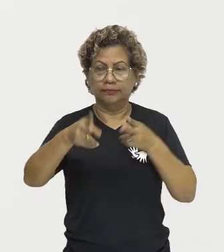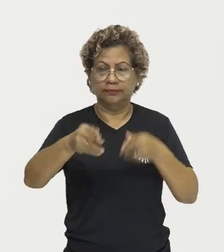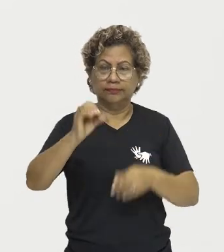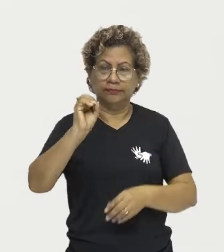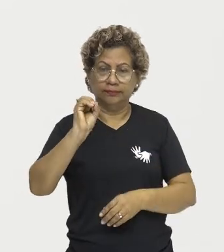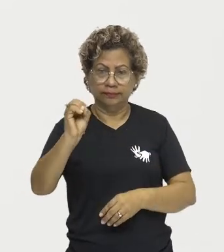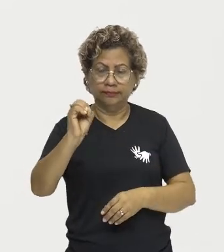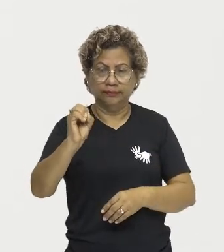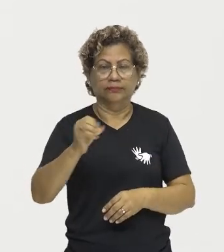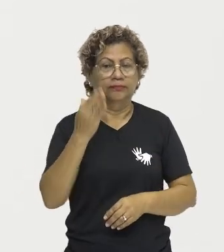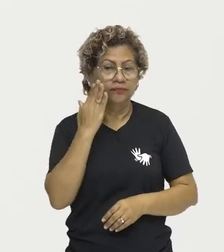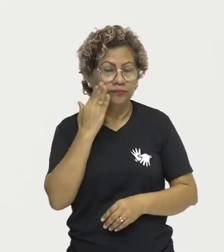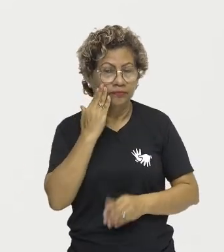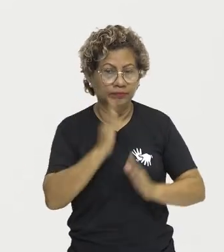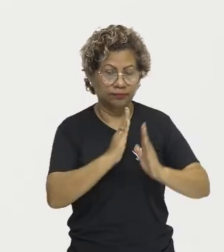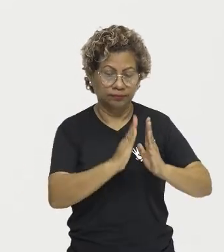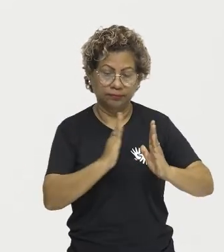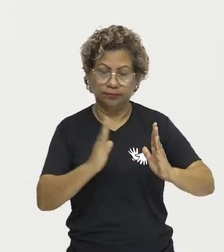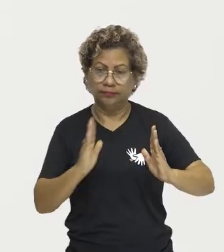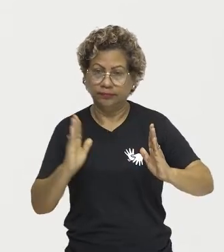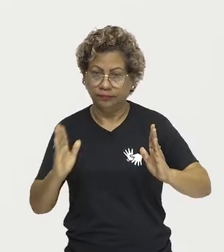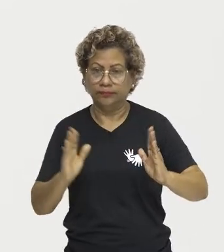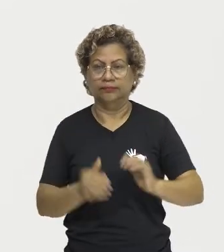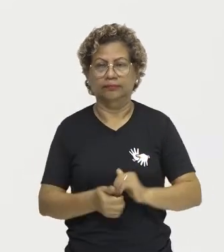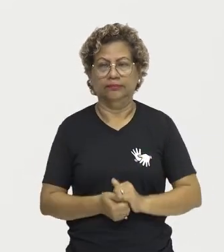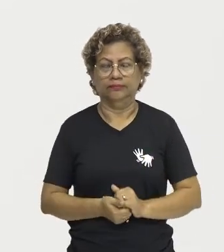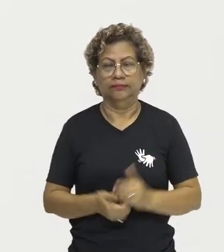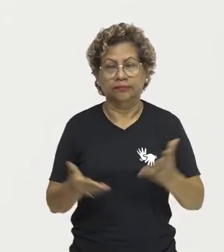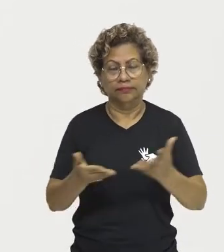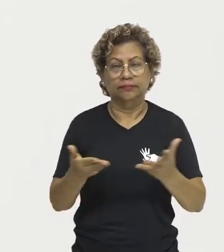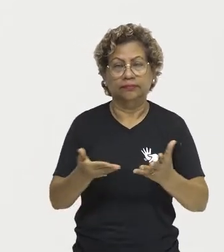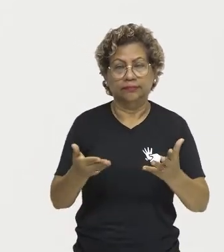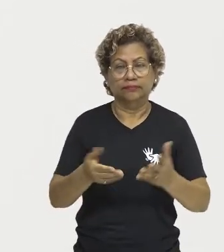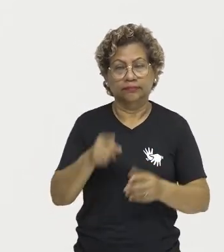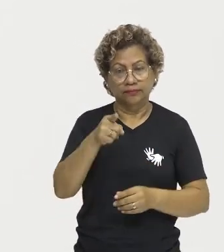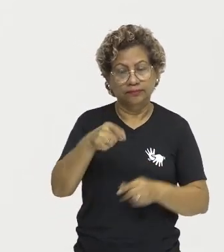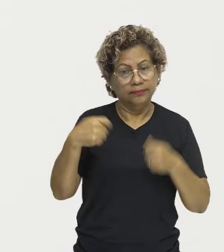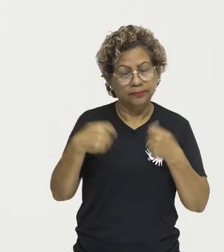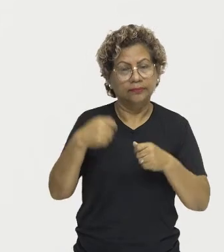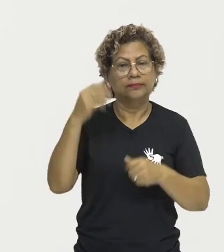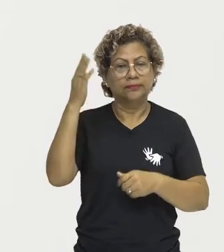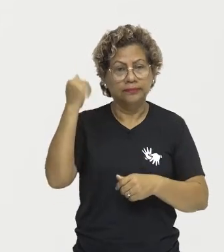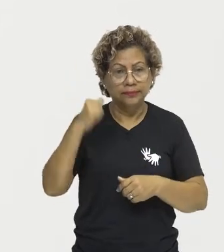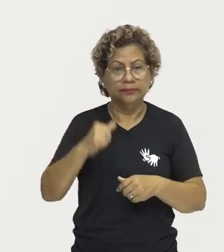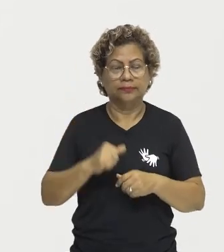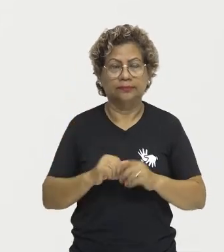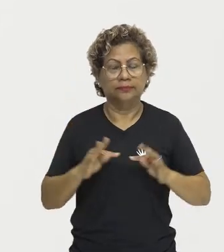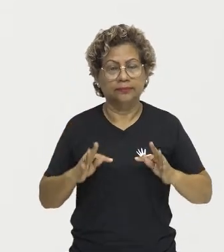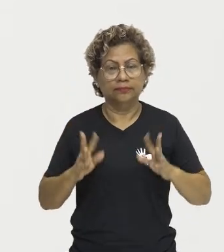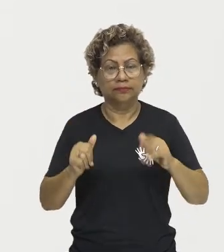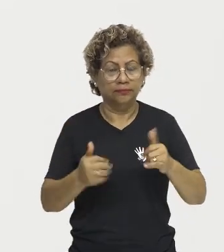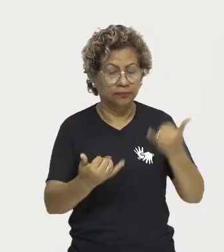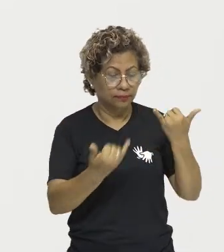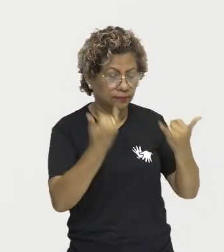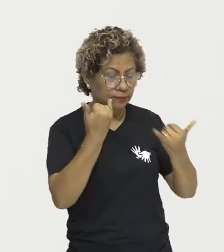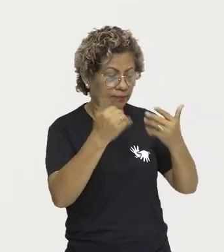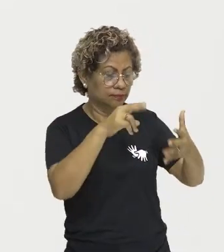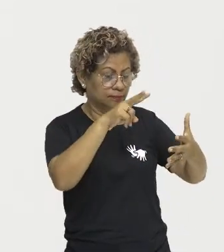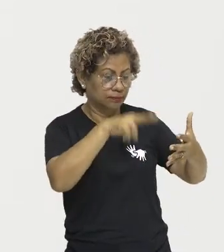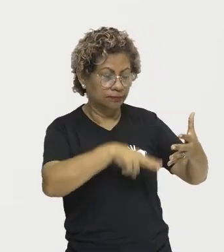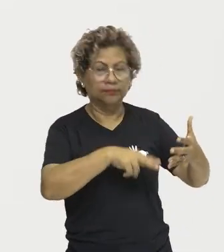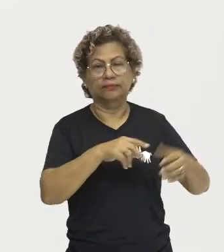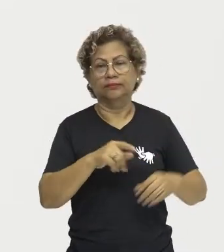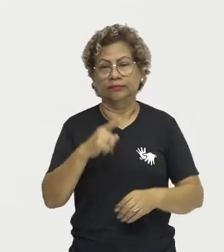importante é que você entenda que eu estou falando dos princípios das trocas de calor. Aí você tem Q